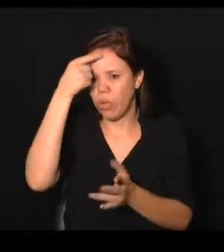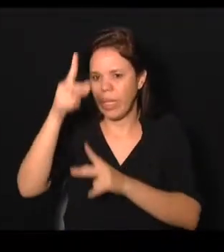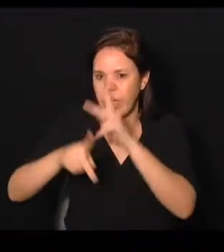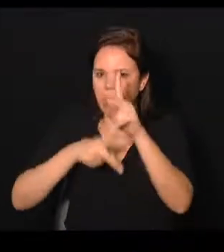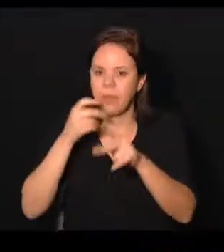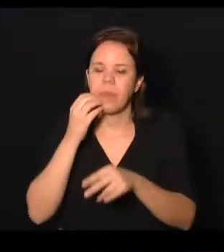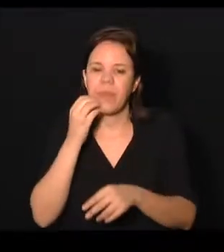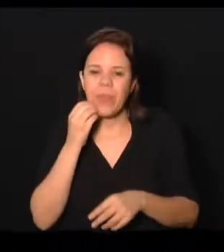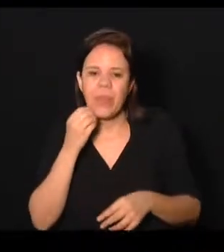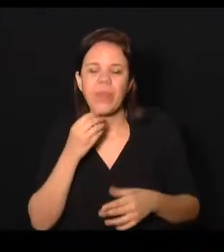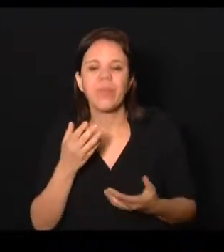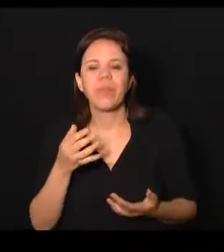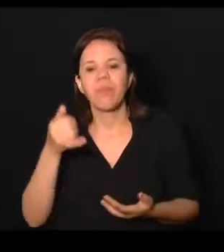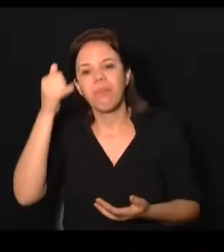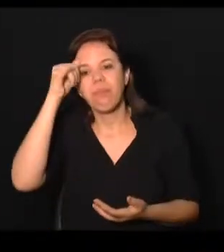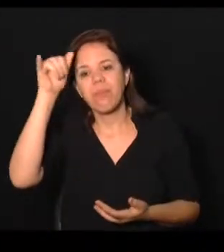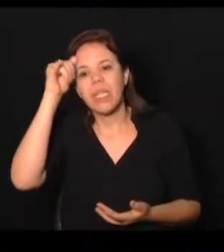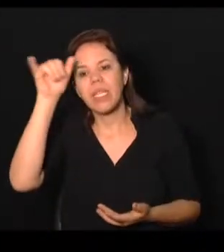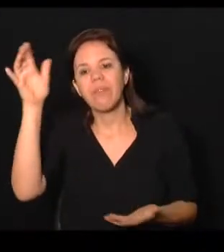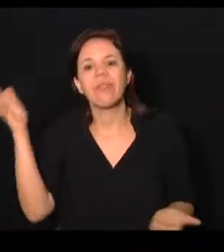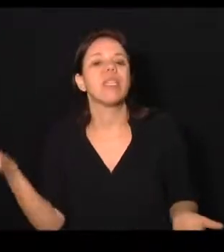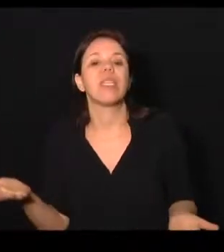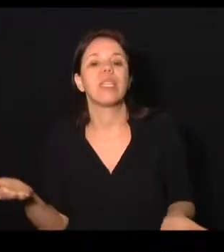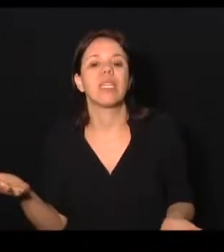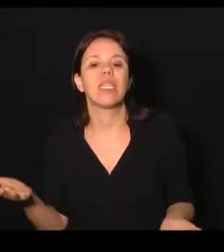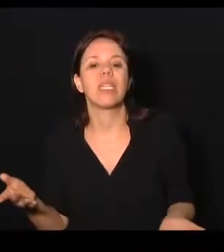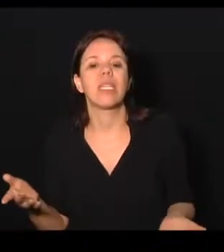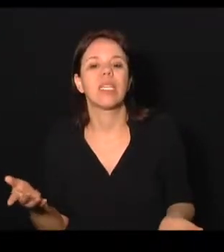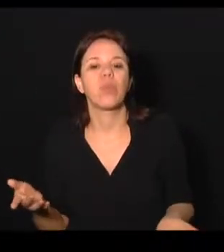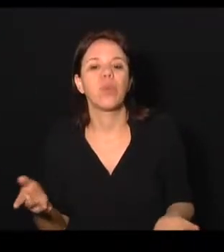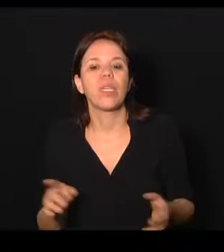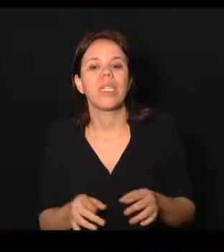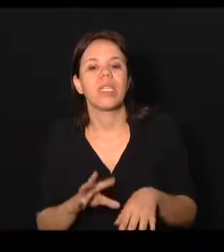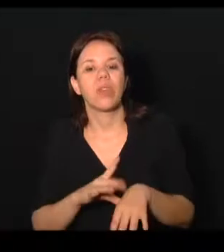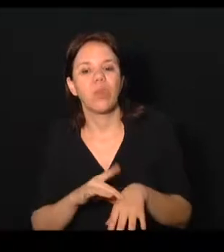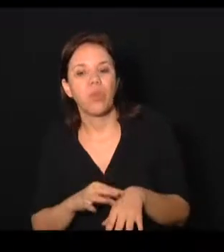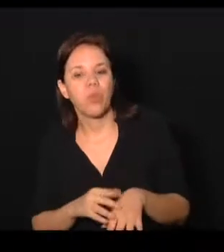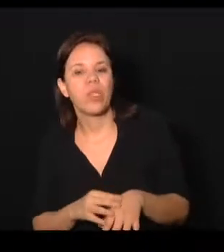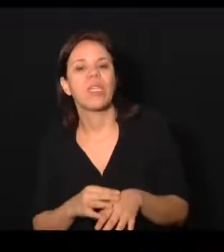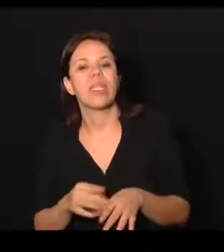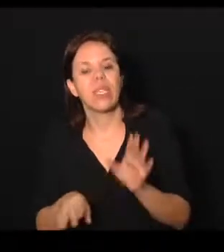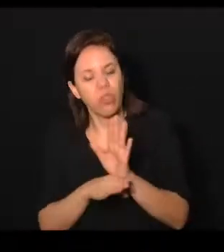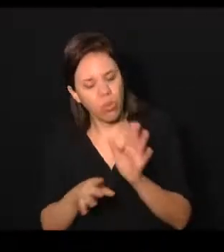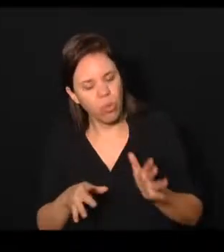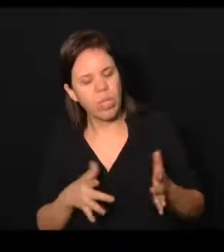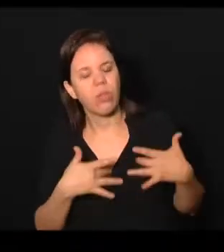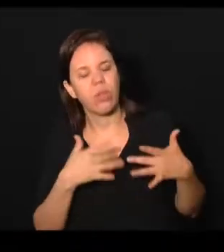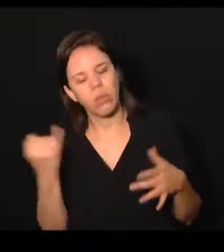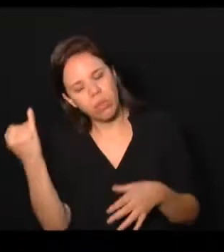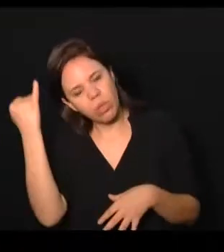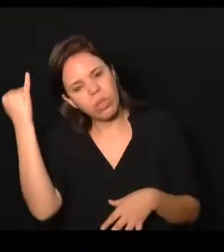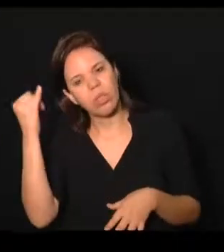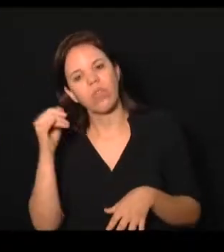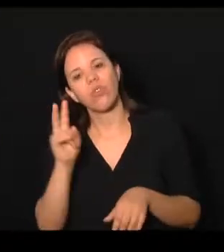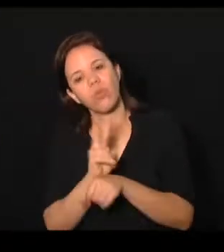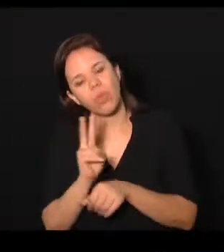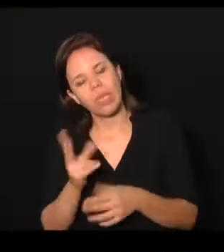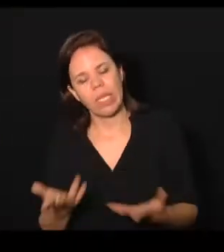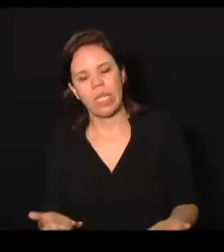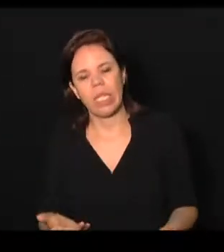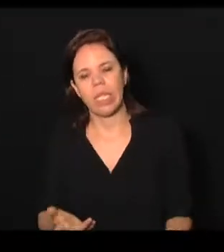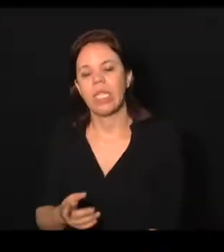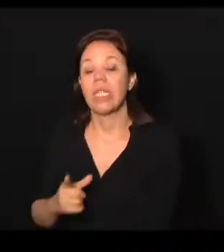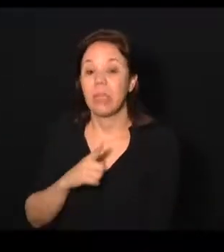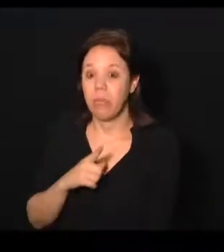em relação à prevenção e depois em relação aos cuidados. Então, é importante que a pessoa vá doar sangue. A gente teve também a questão da